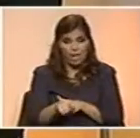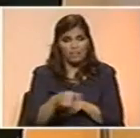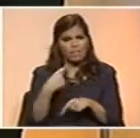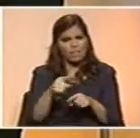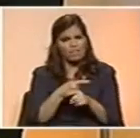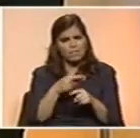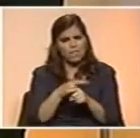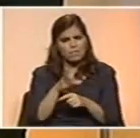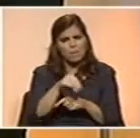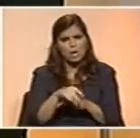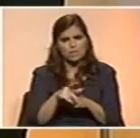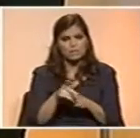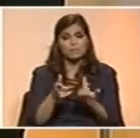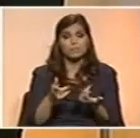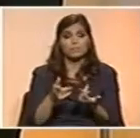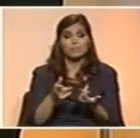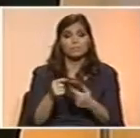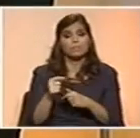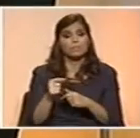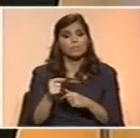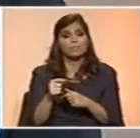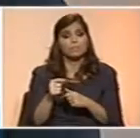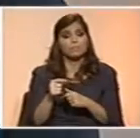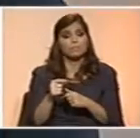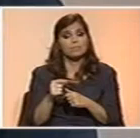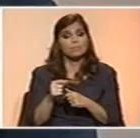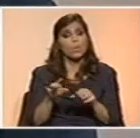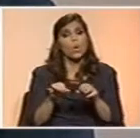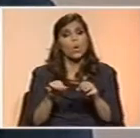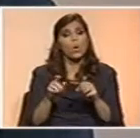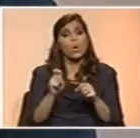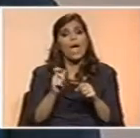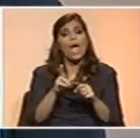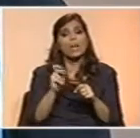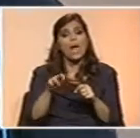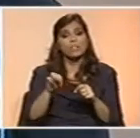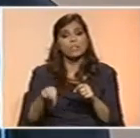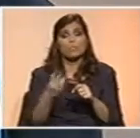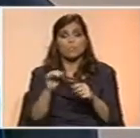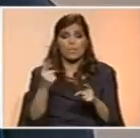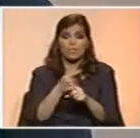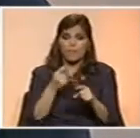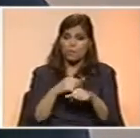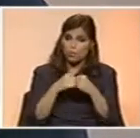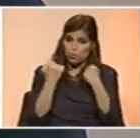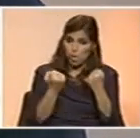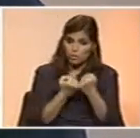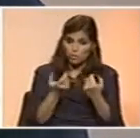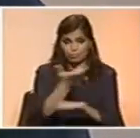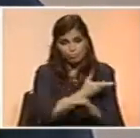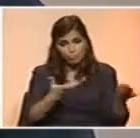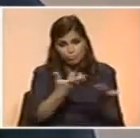para além do Social Erasmus e do programa Body? Do Social Erasmus, são atividades sociais